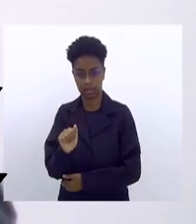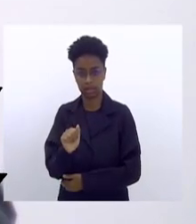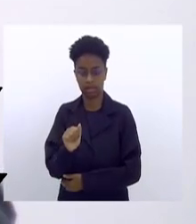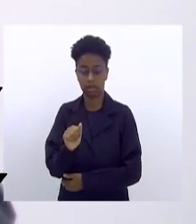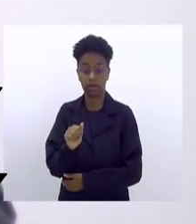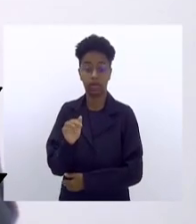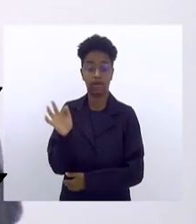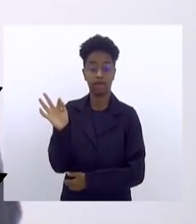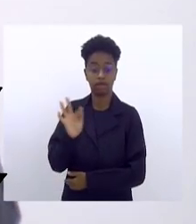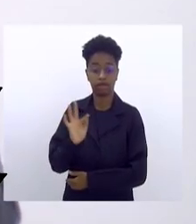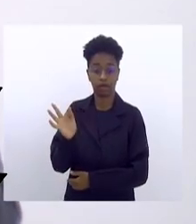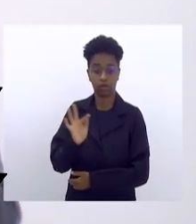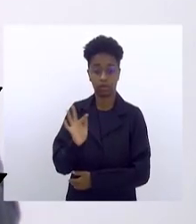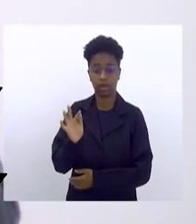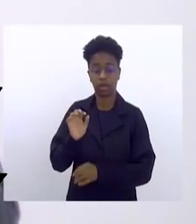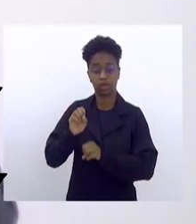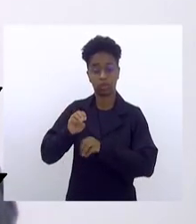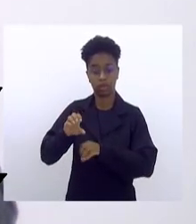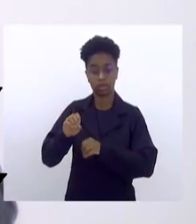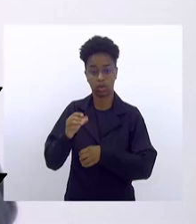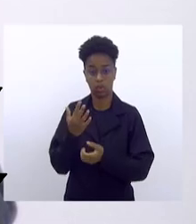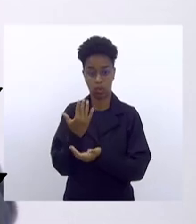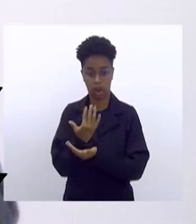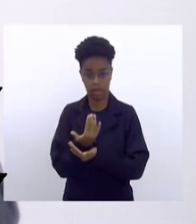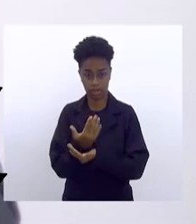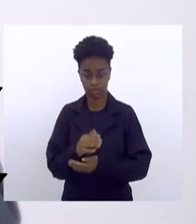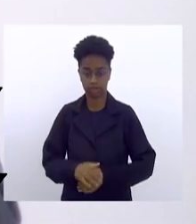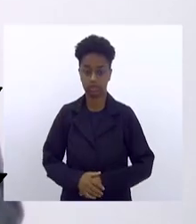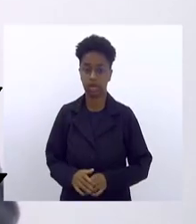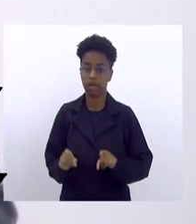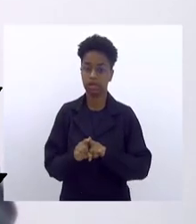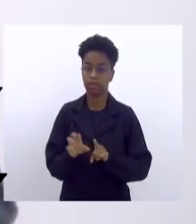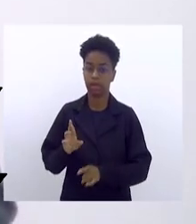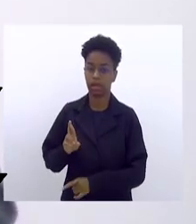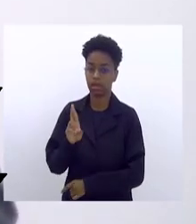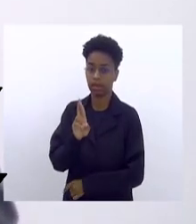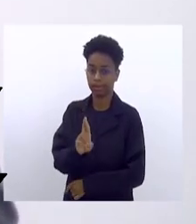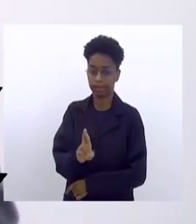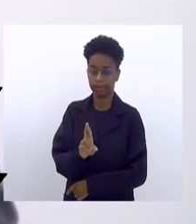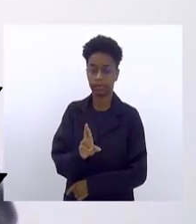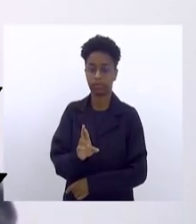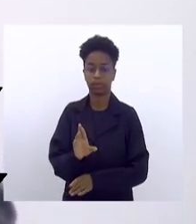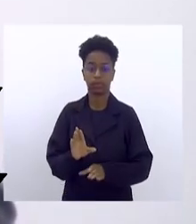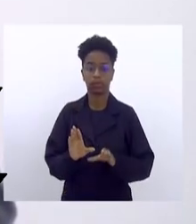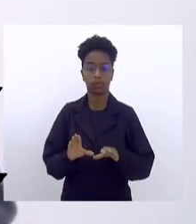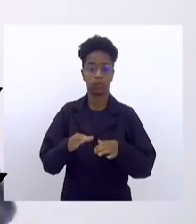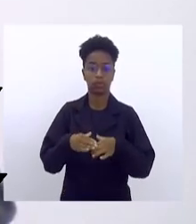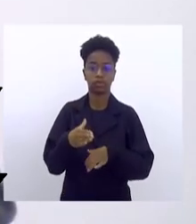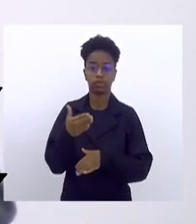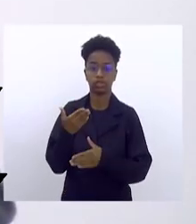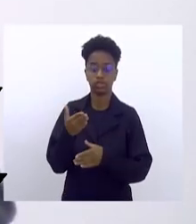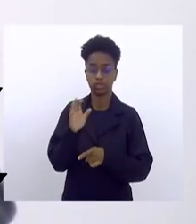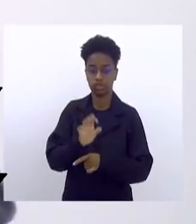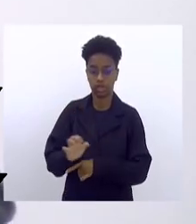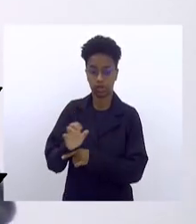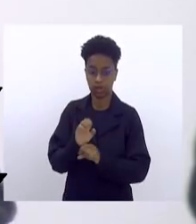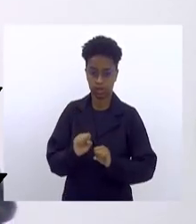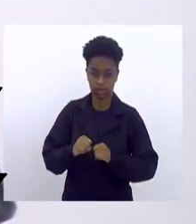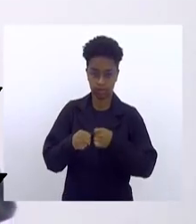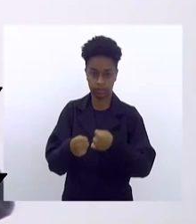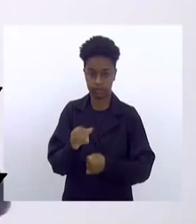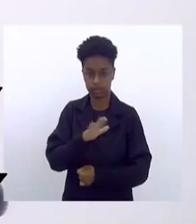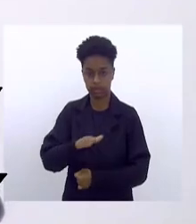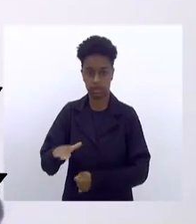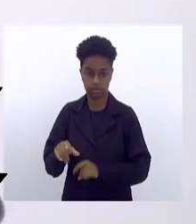Faculdade de Educação da UERJ e representante do Conselho Estadual de Defesa da Criança e do